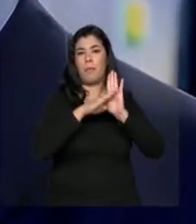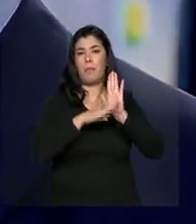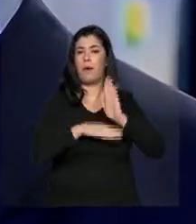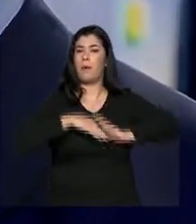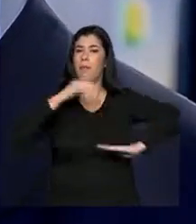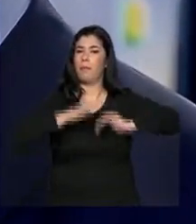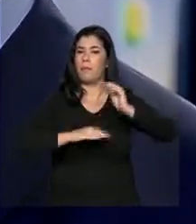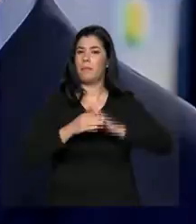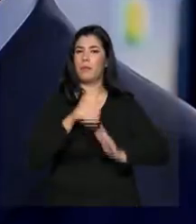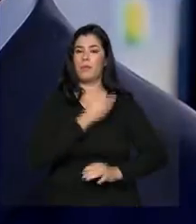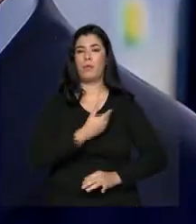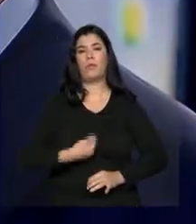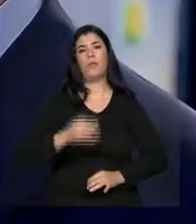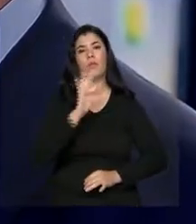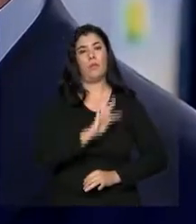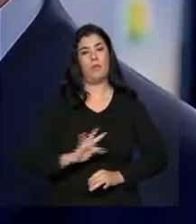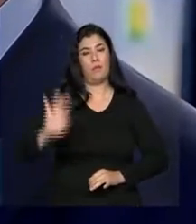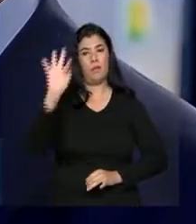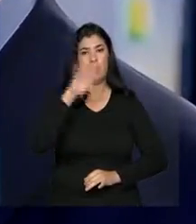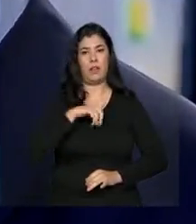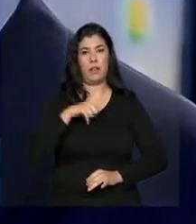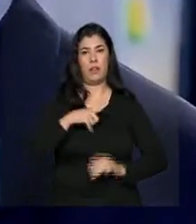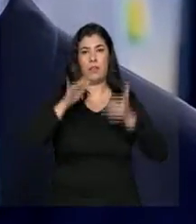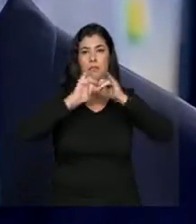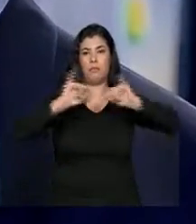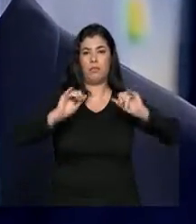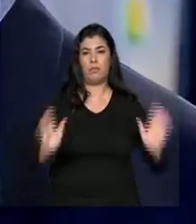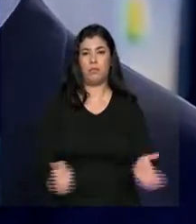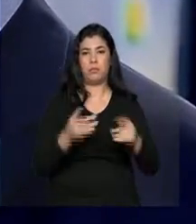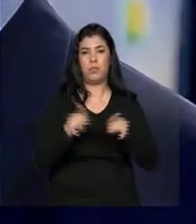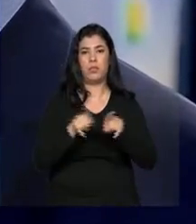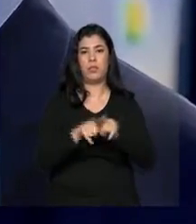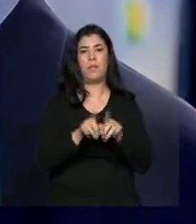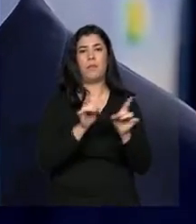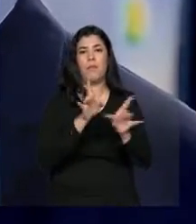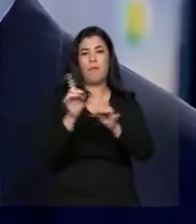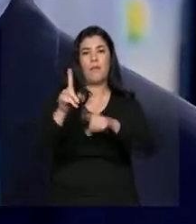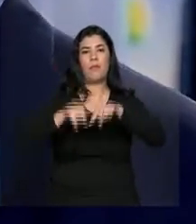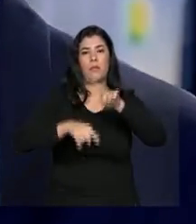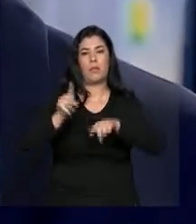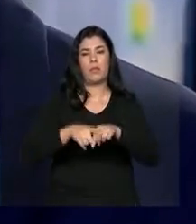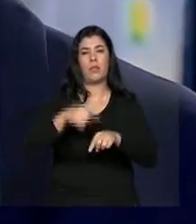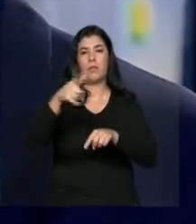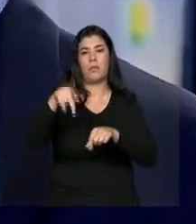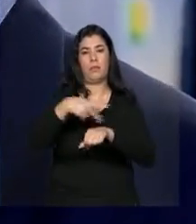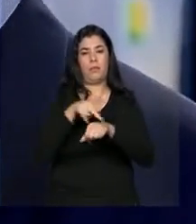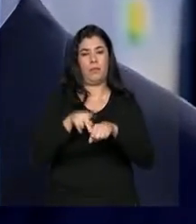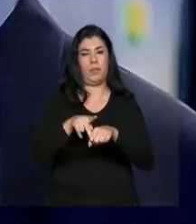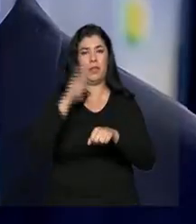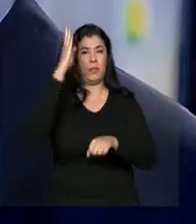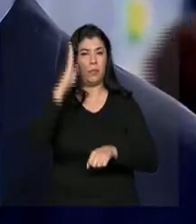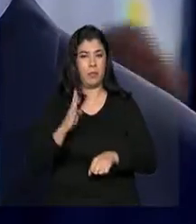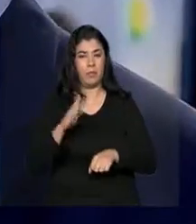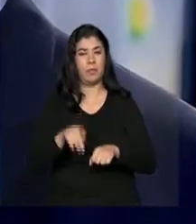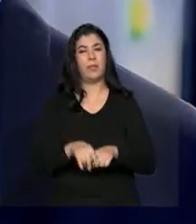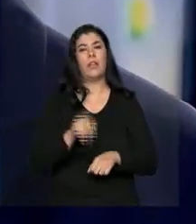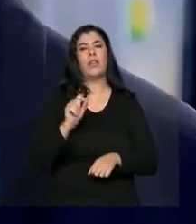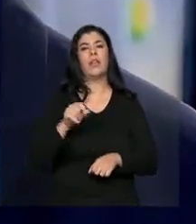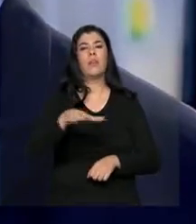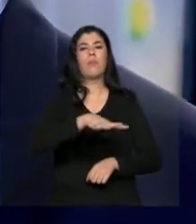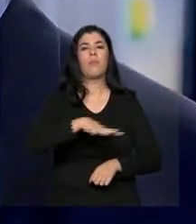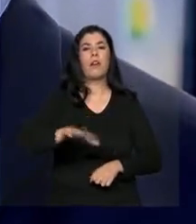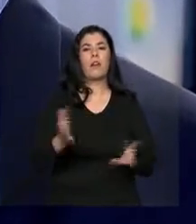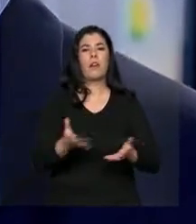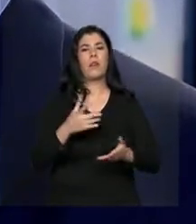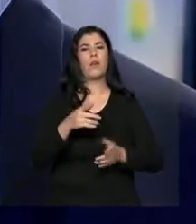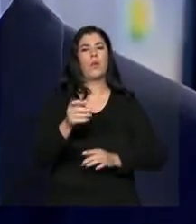ações, que o governo federal está fazendo para promover as exportações do Brasil. Isso é importante porque, no momento em que nós estamos vivendo um ambiente recessivo